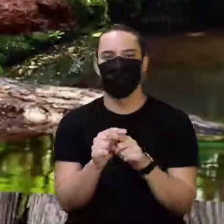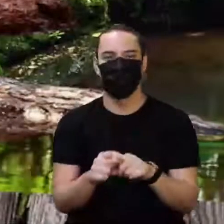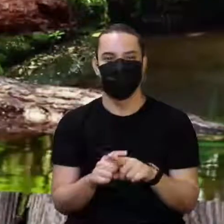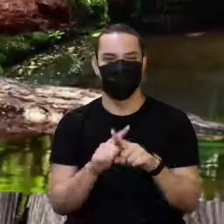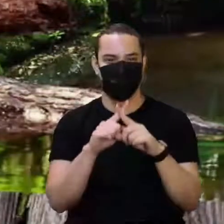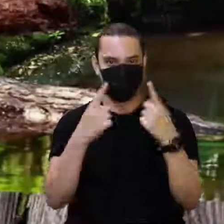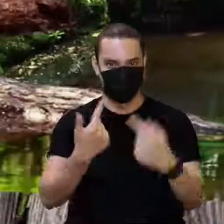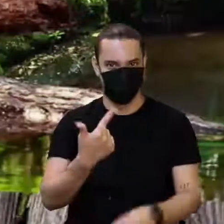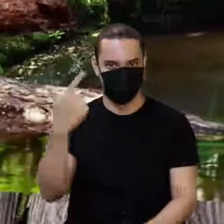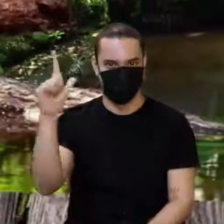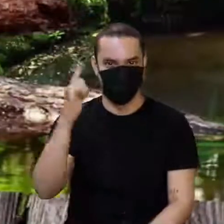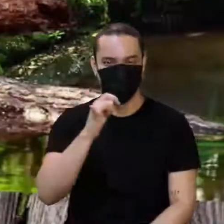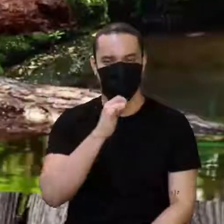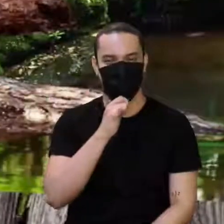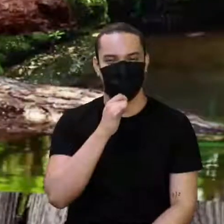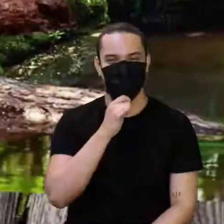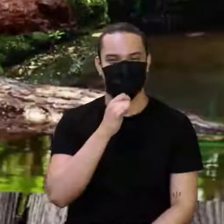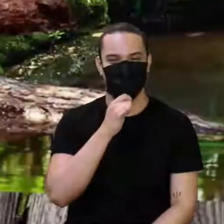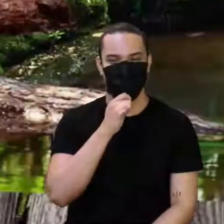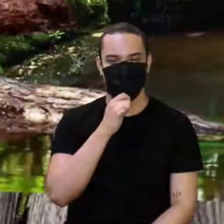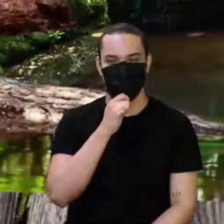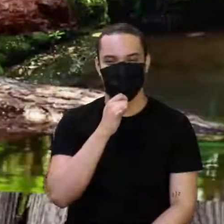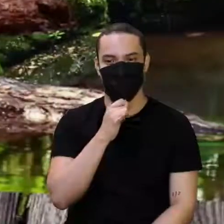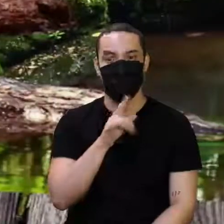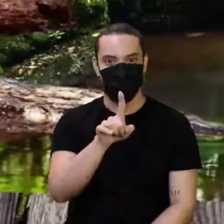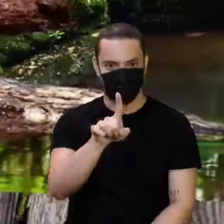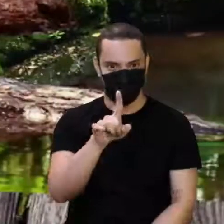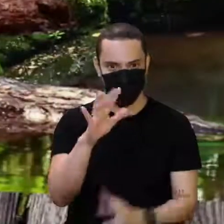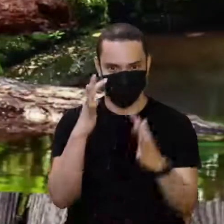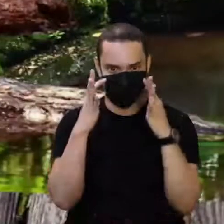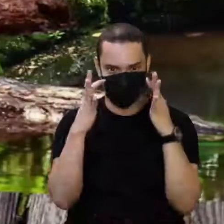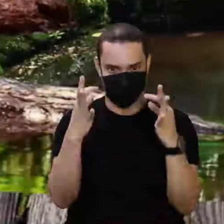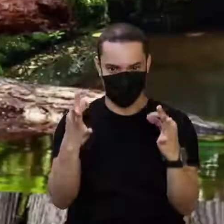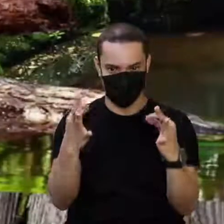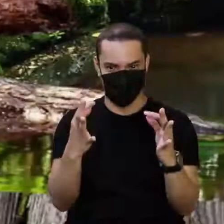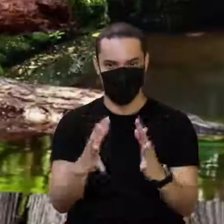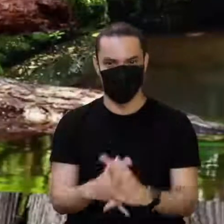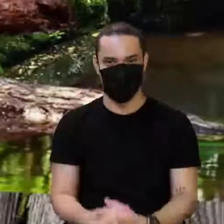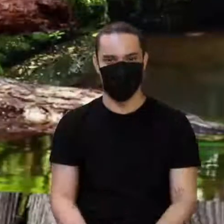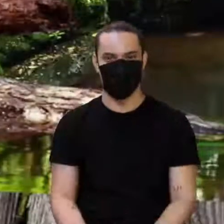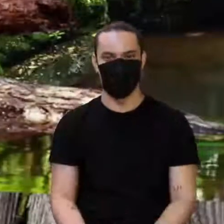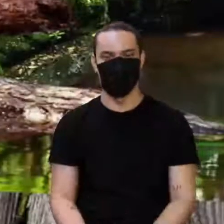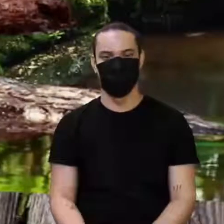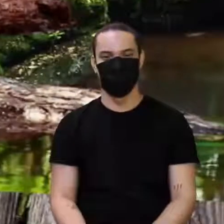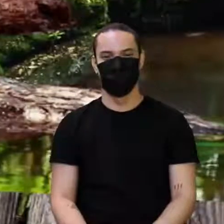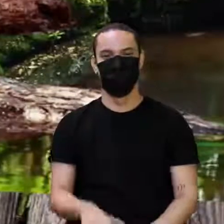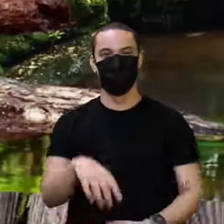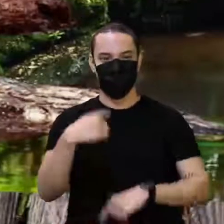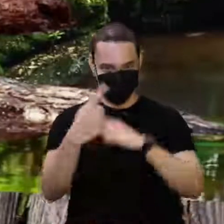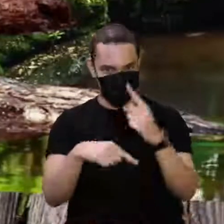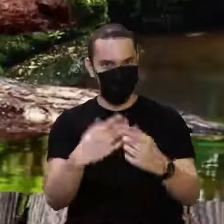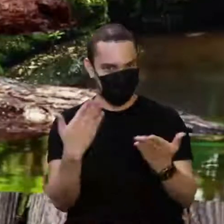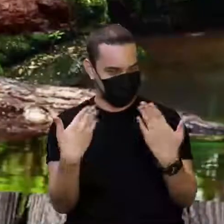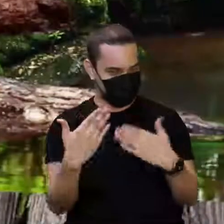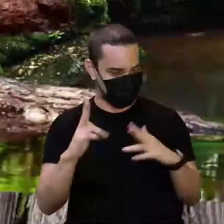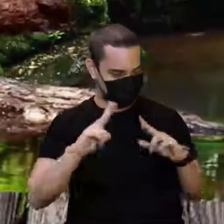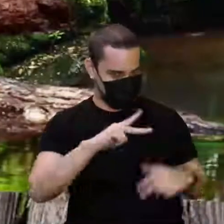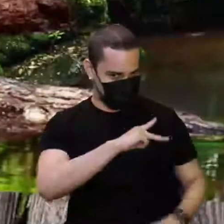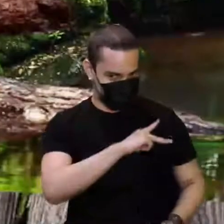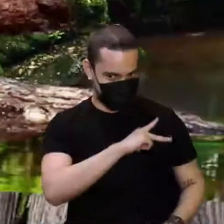Dá outro exemplo, prof. Olha, presta atenção. Vê um exemplo aqui que depois, assim, só nós a gente conversa, tá